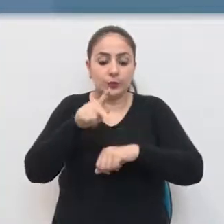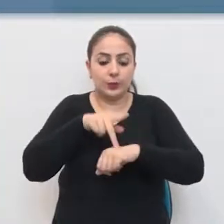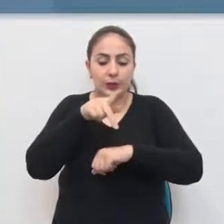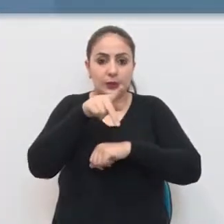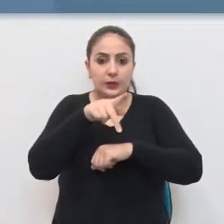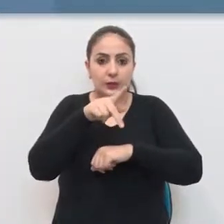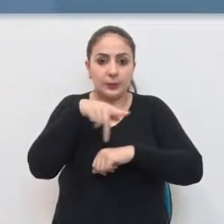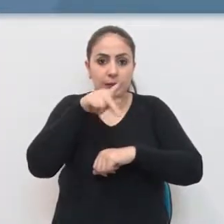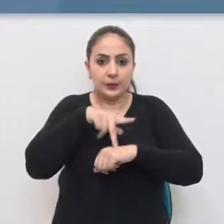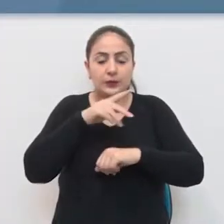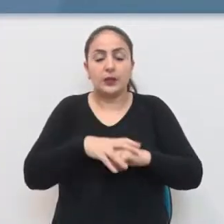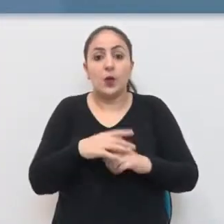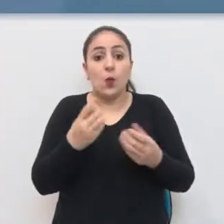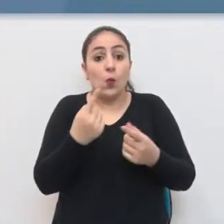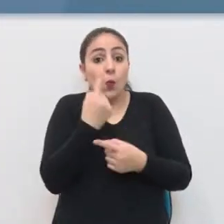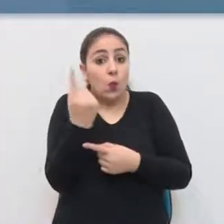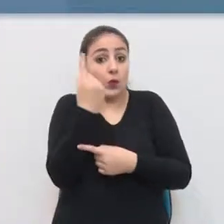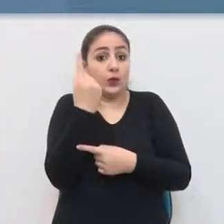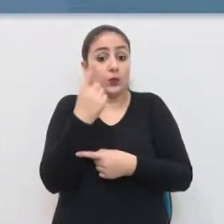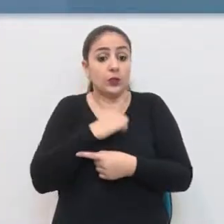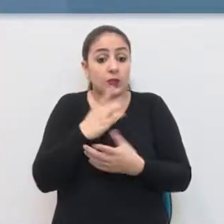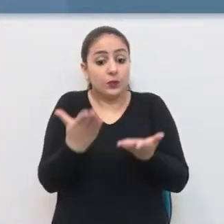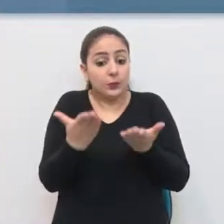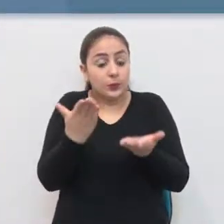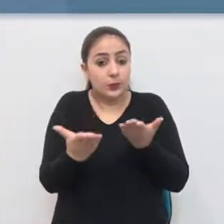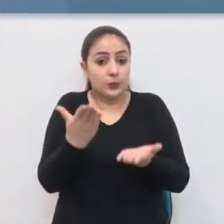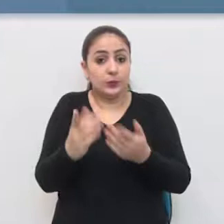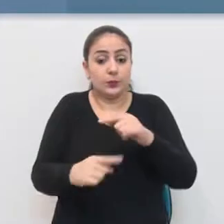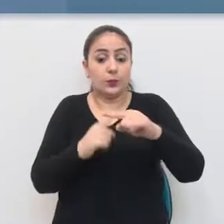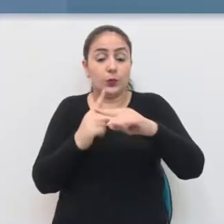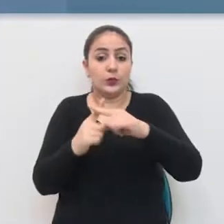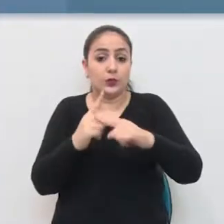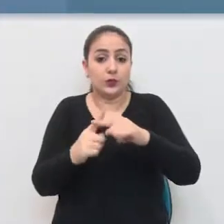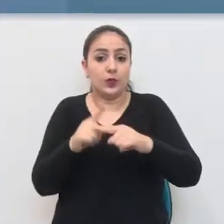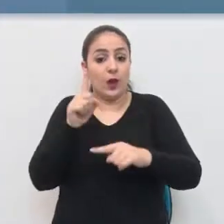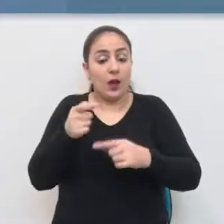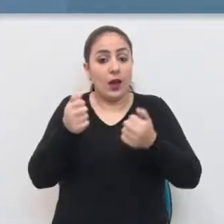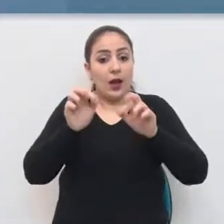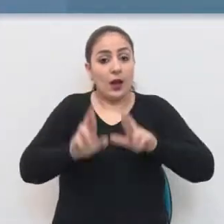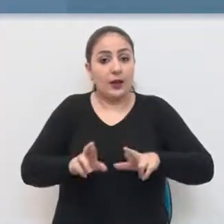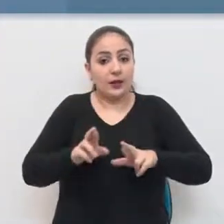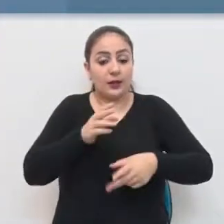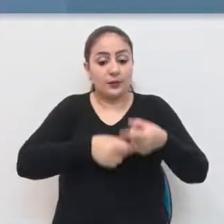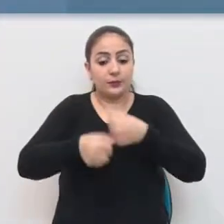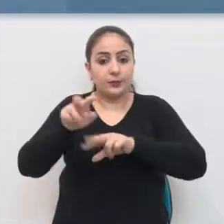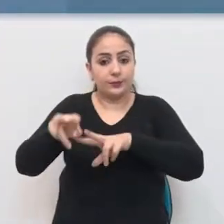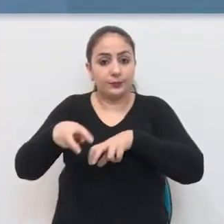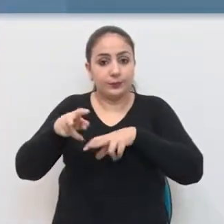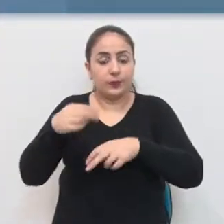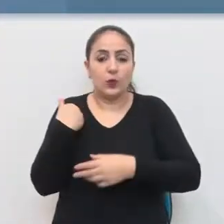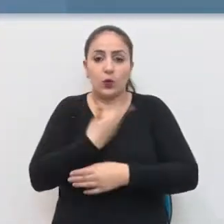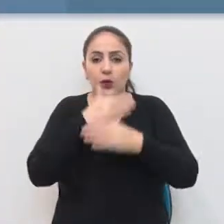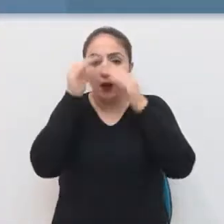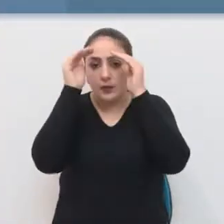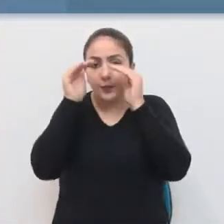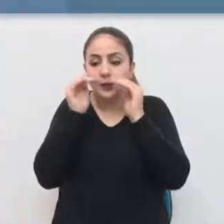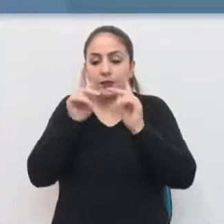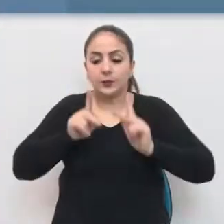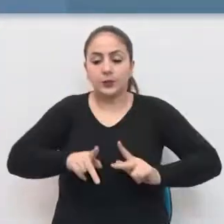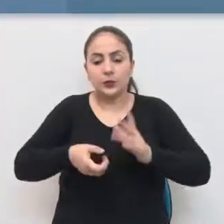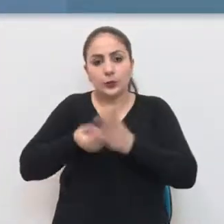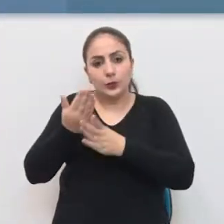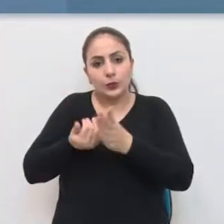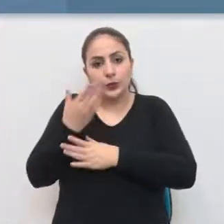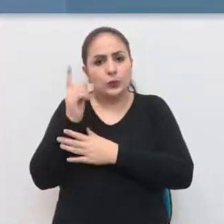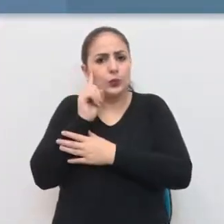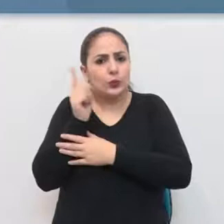foi positivo na balança do produto interno bruto foi o setor do agronegócio. Então nós temos que respeitar aqueles